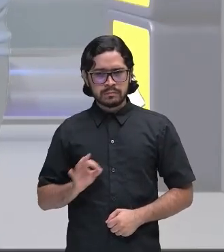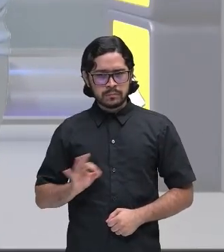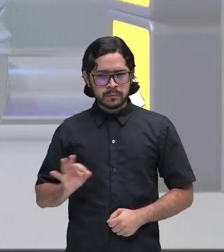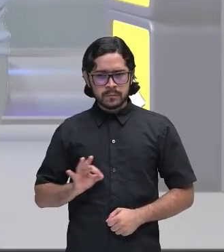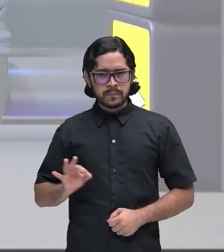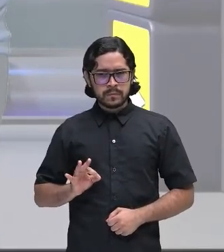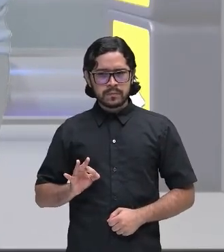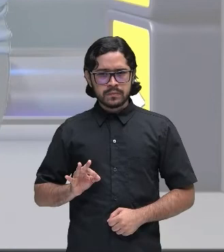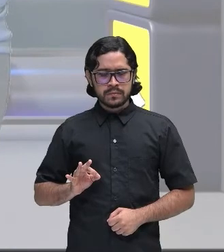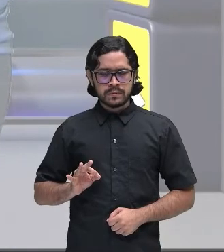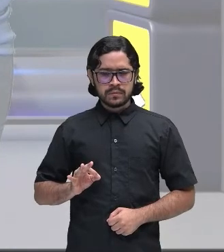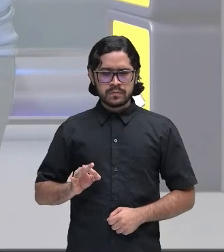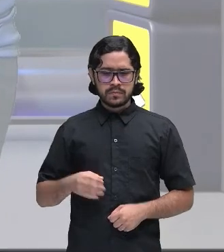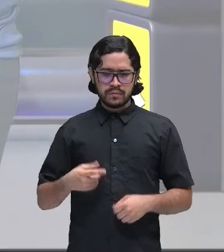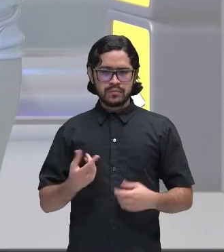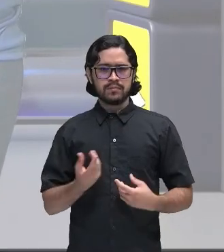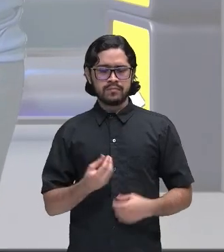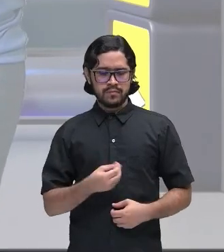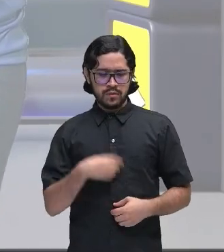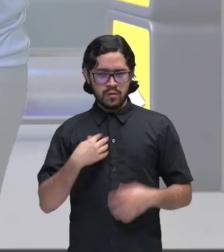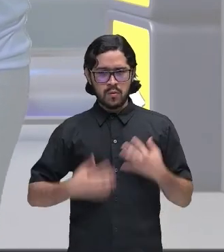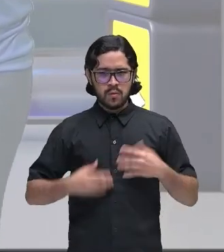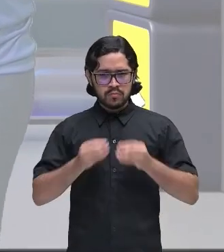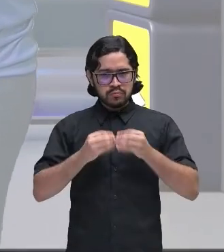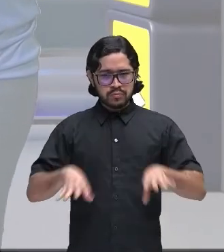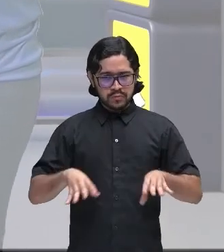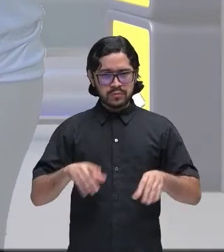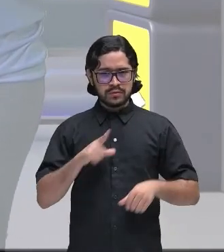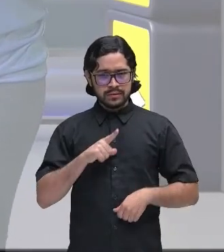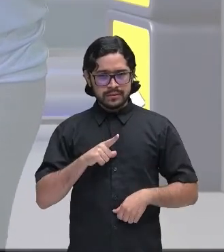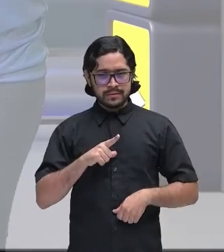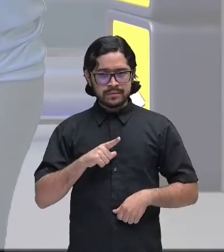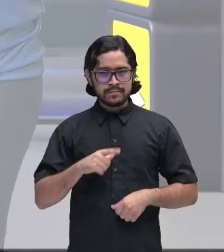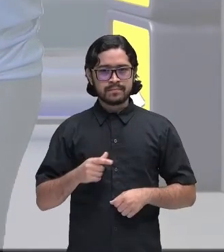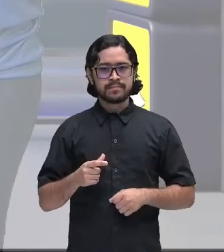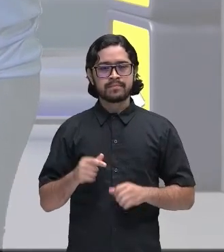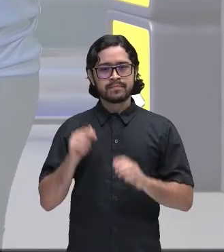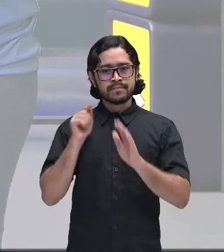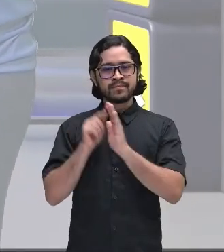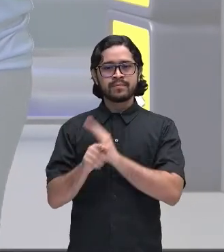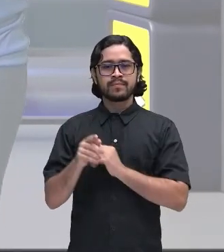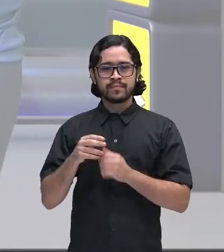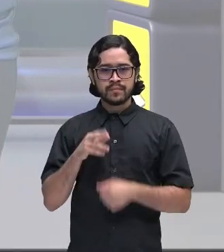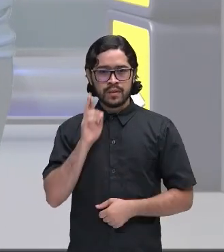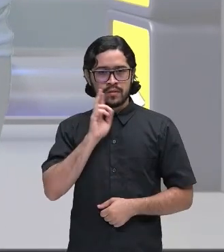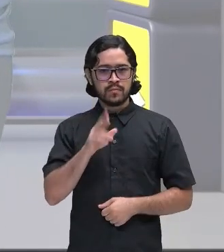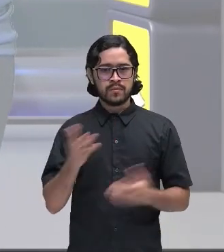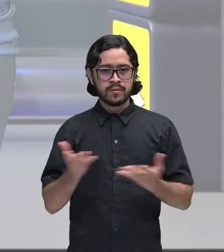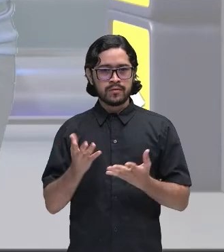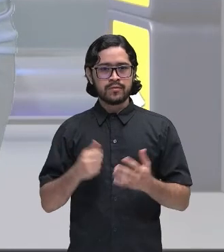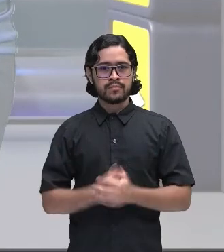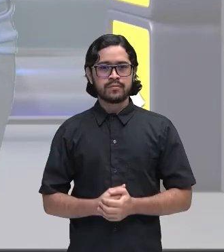vocês acham? Vamos lá rapidinho para o nosso gabarito comentado. Nós temos aqui, ó,